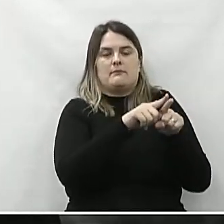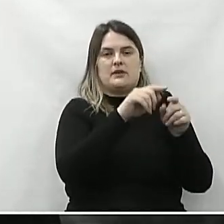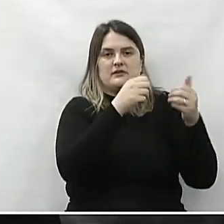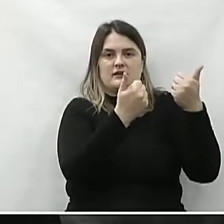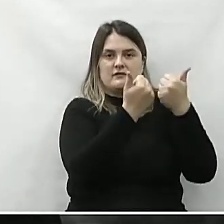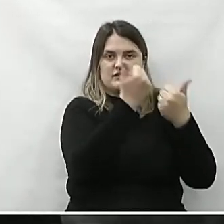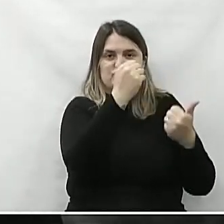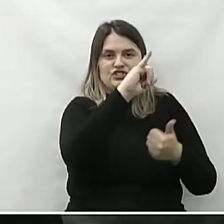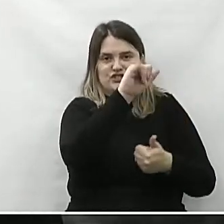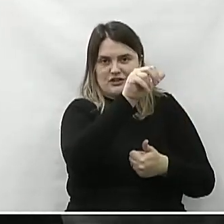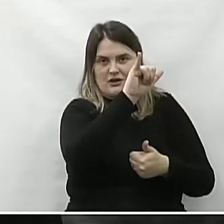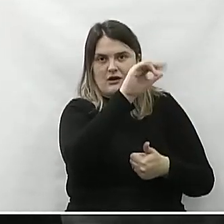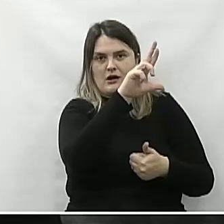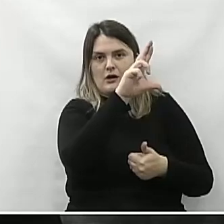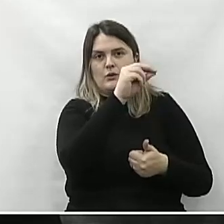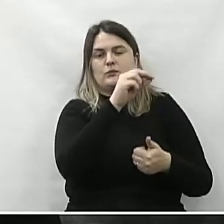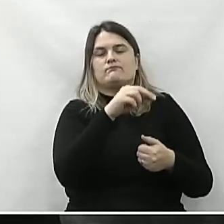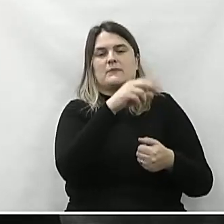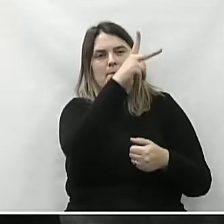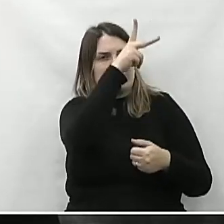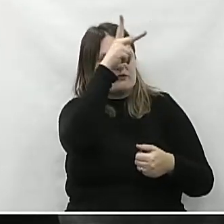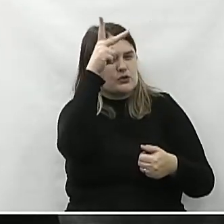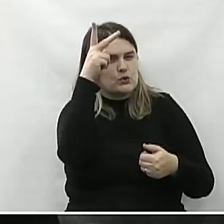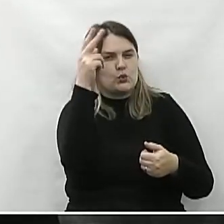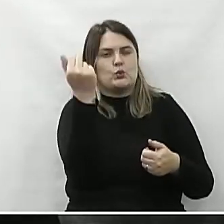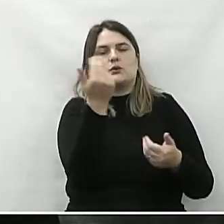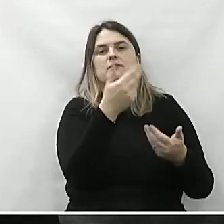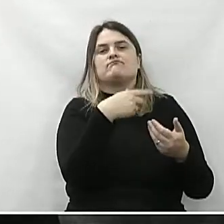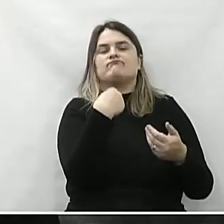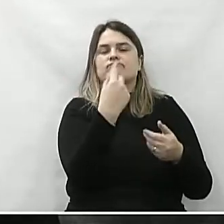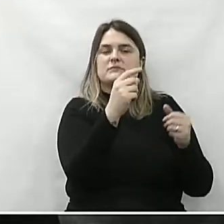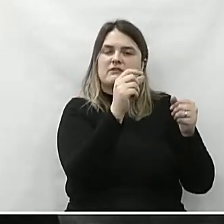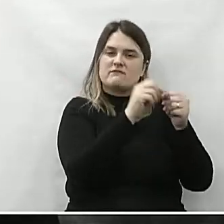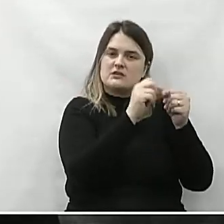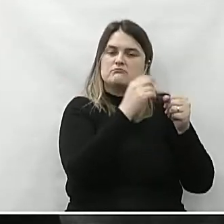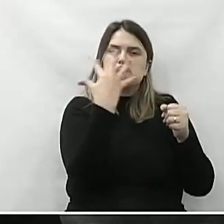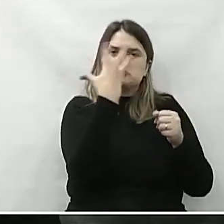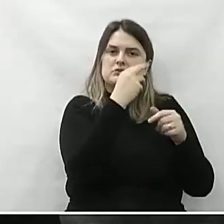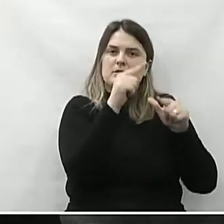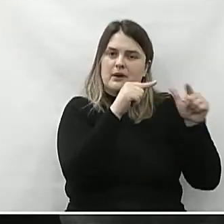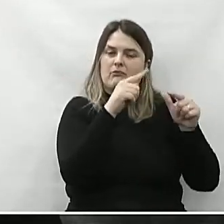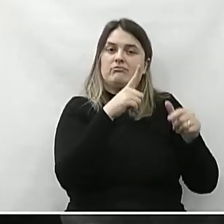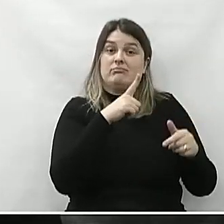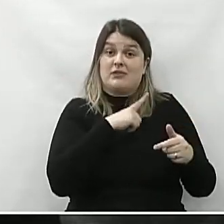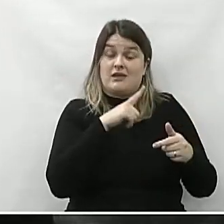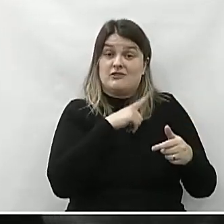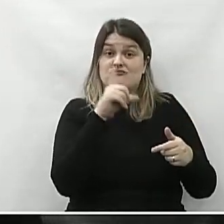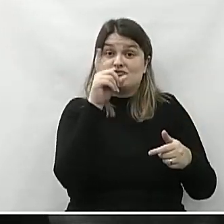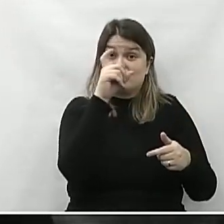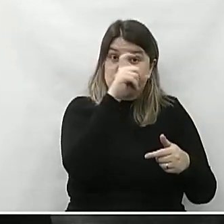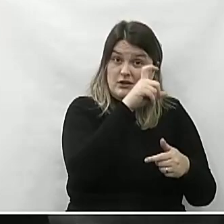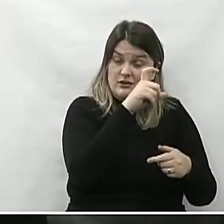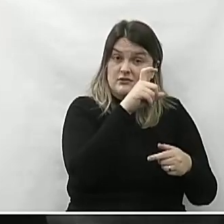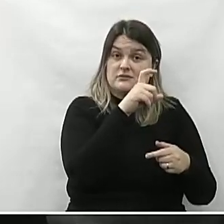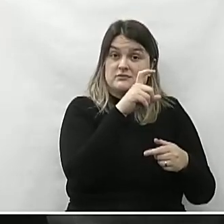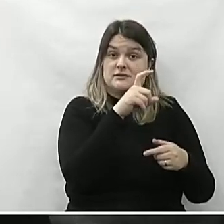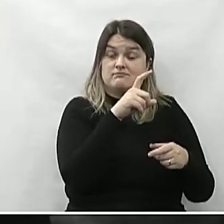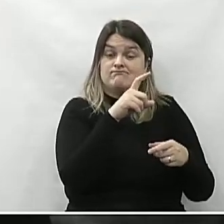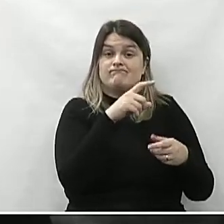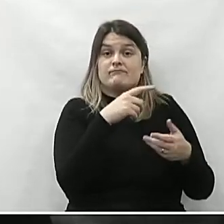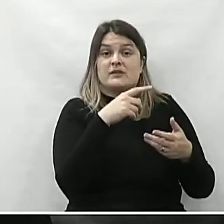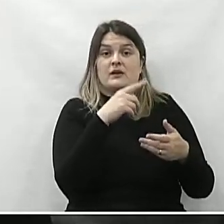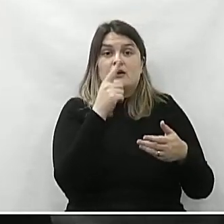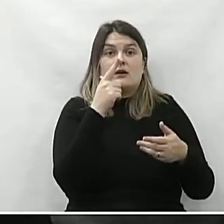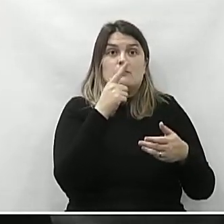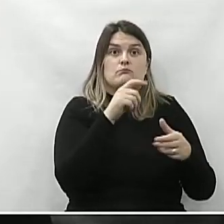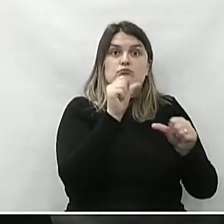toda a administração também que você teve lá presente e estão fazendo aí um belo trabalho tem dificuldades Claro que tem né É difícil de uma hora para